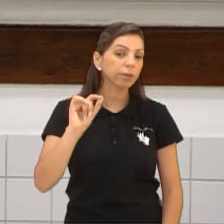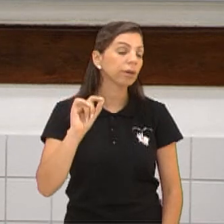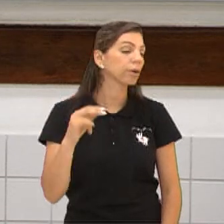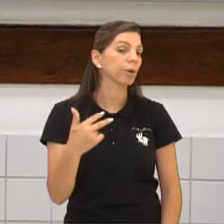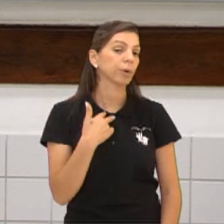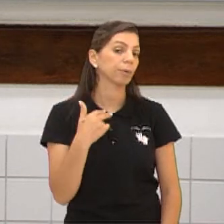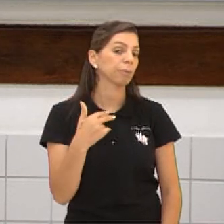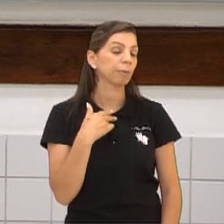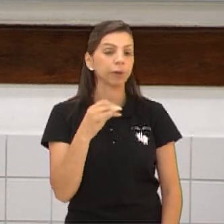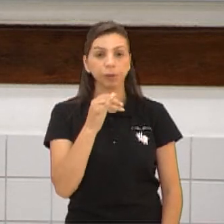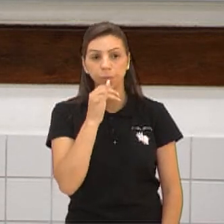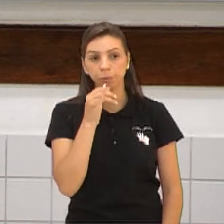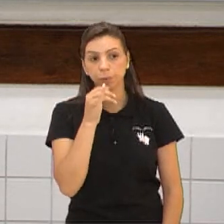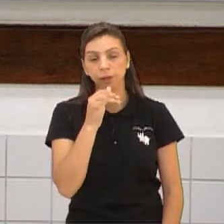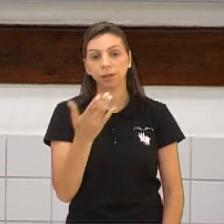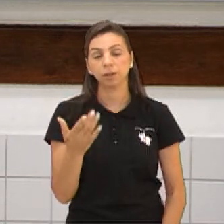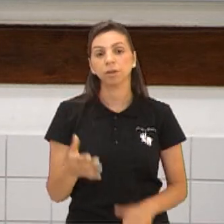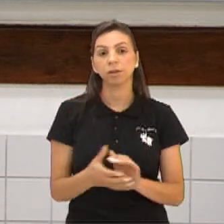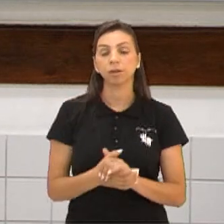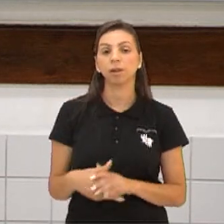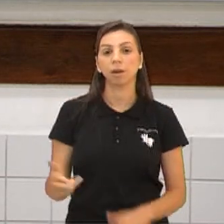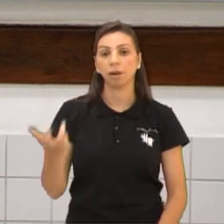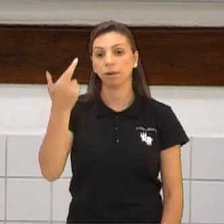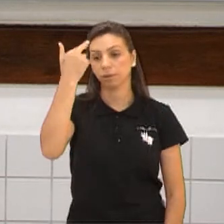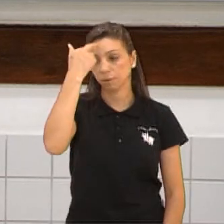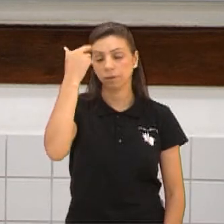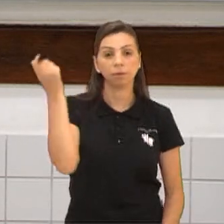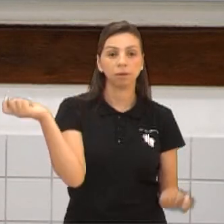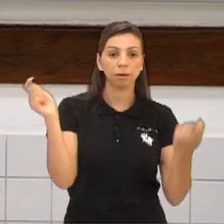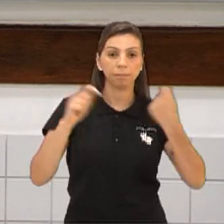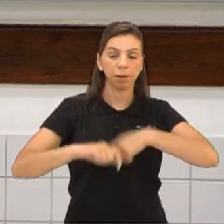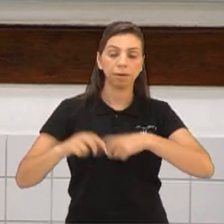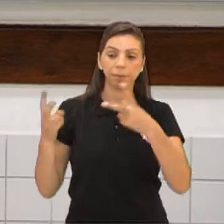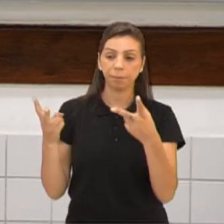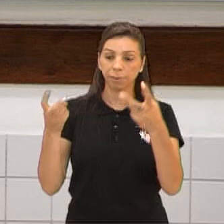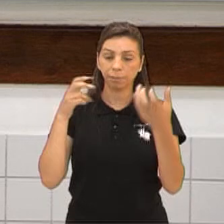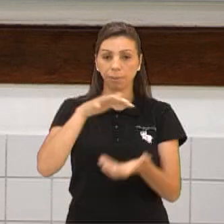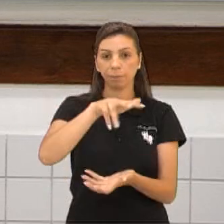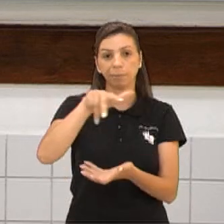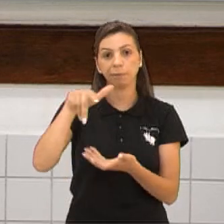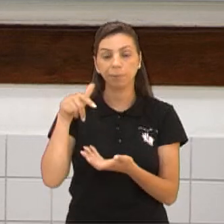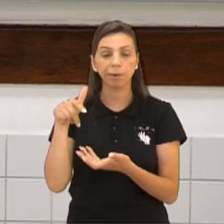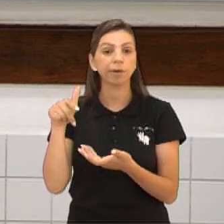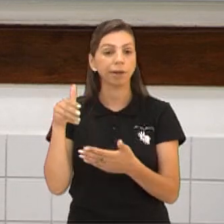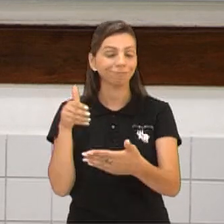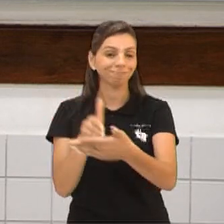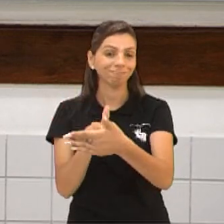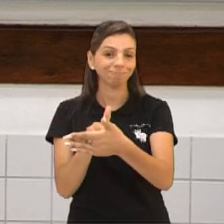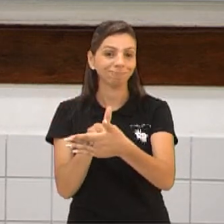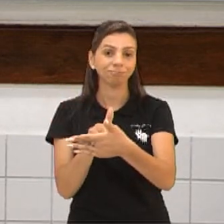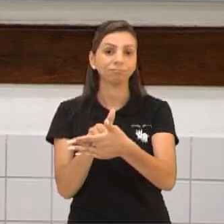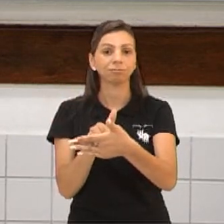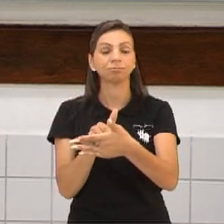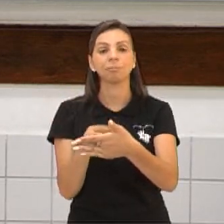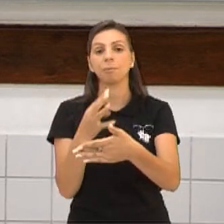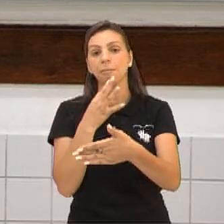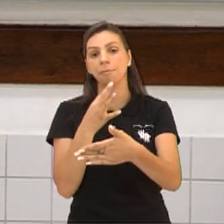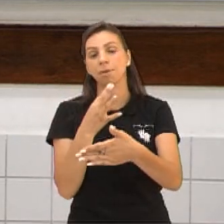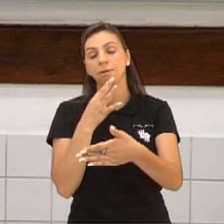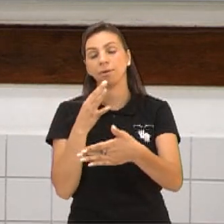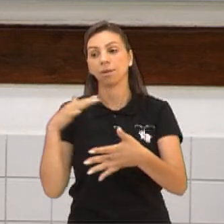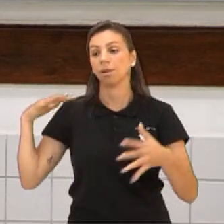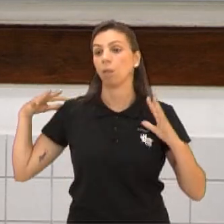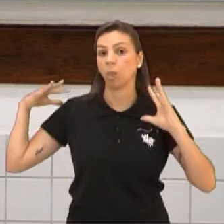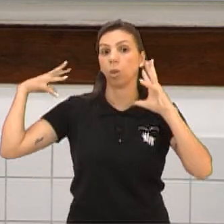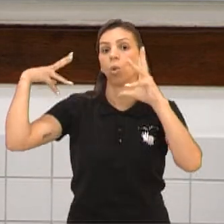podemos acessar o número. A nossa razão, a nossa capacidade de perceber o mundo, ela é limitada para conhecer o em si,